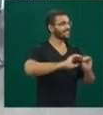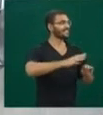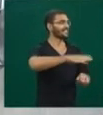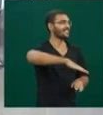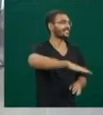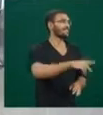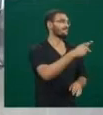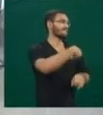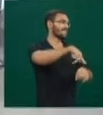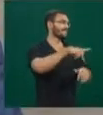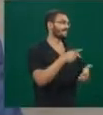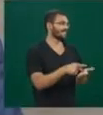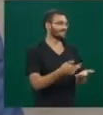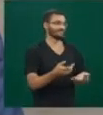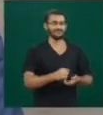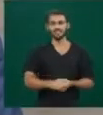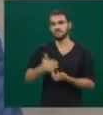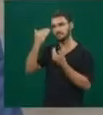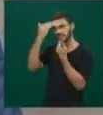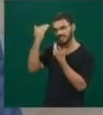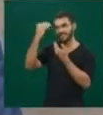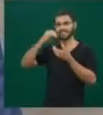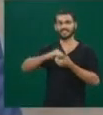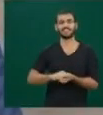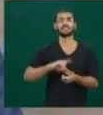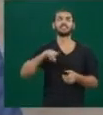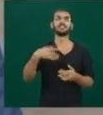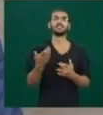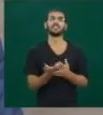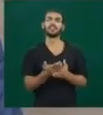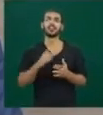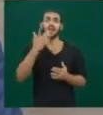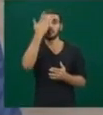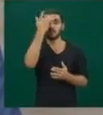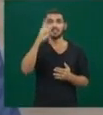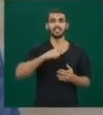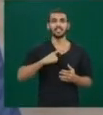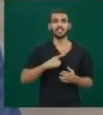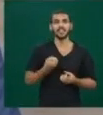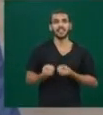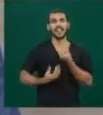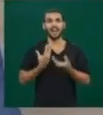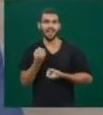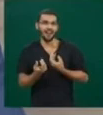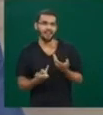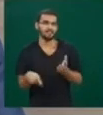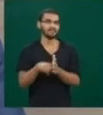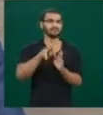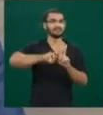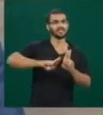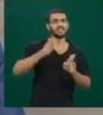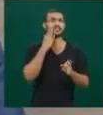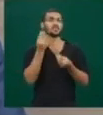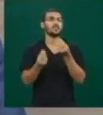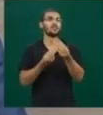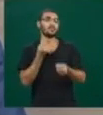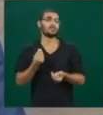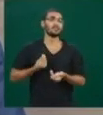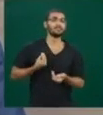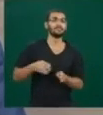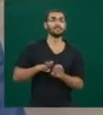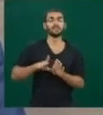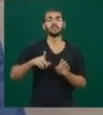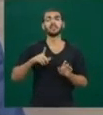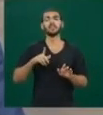obrigado. Ótimo, eu que agradeço. Muito obrigada. E depois do intervalo, amanhã tem sarau Sons Poéticos na UFO. Saiba como você pode participar, hein? E